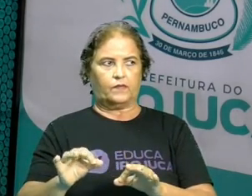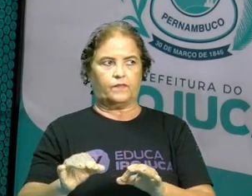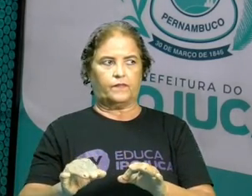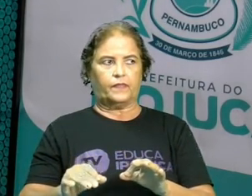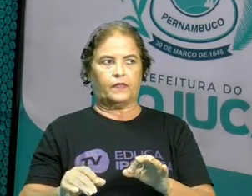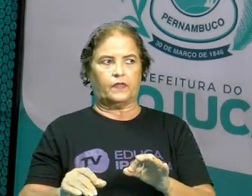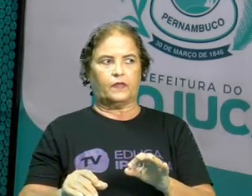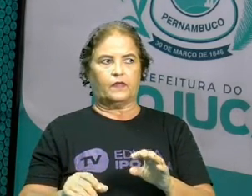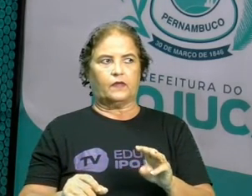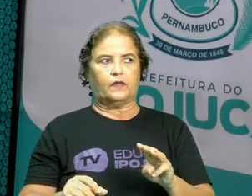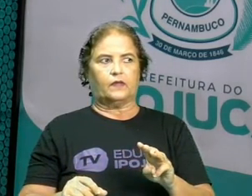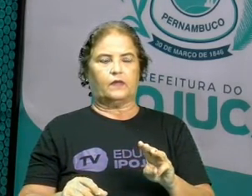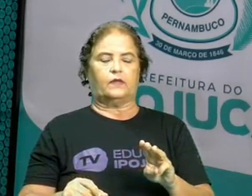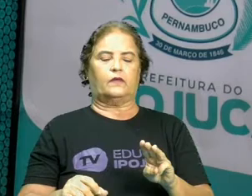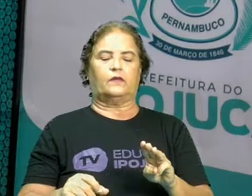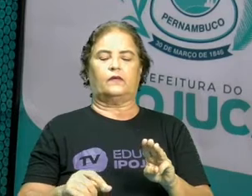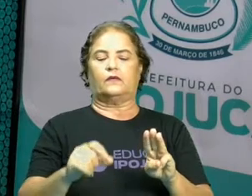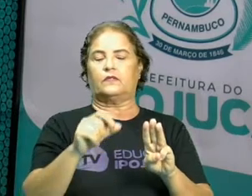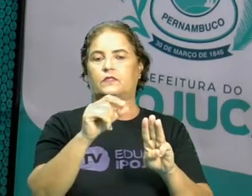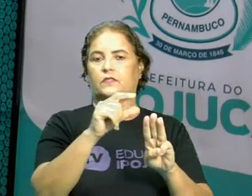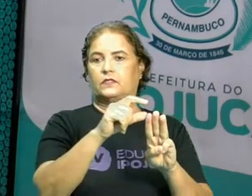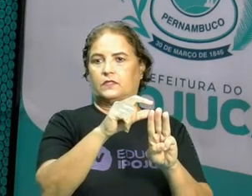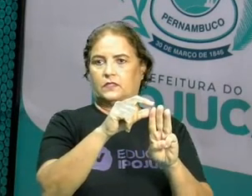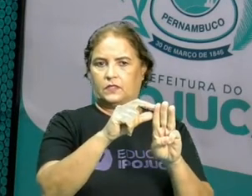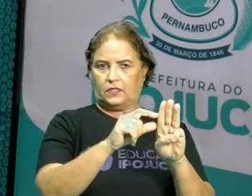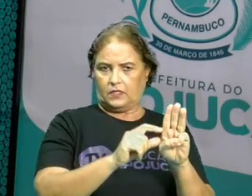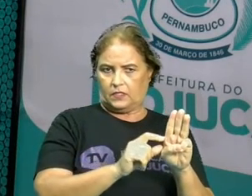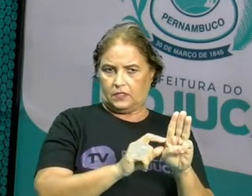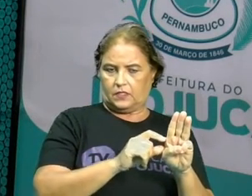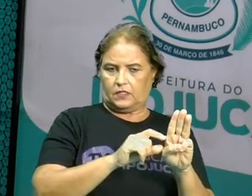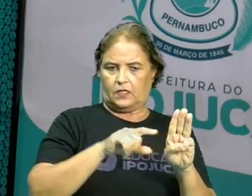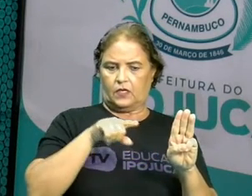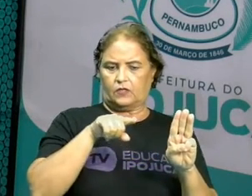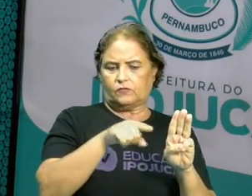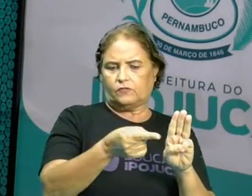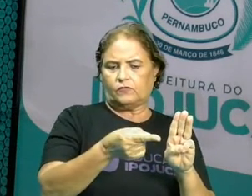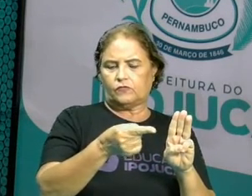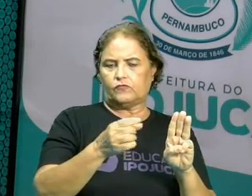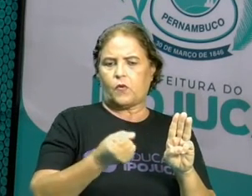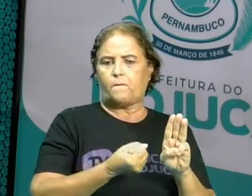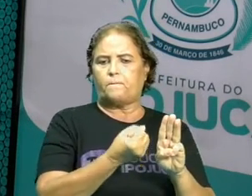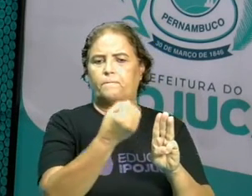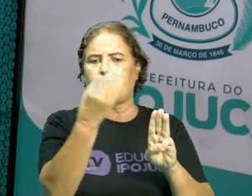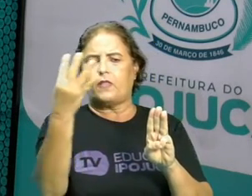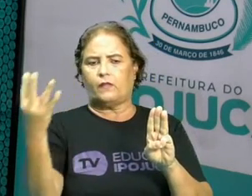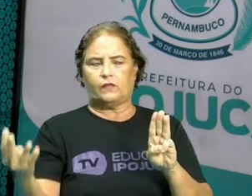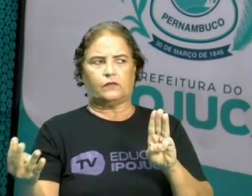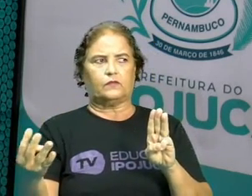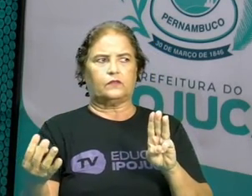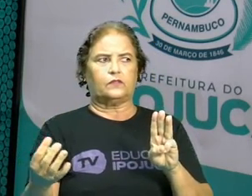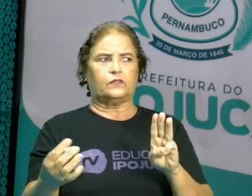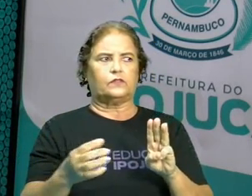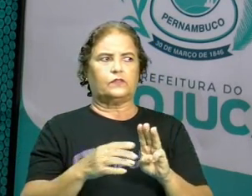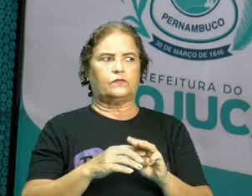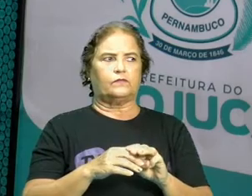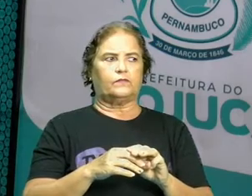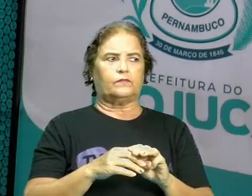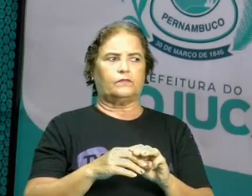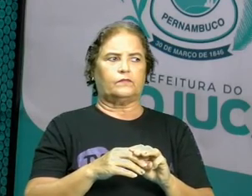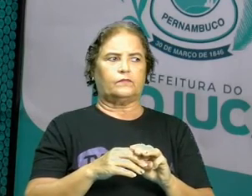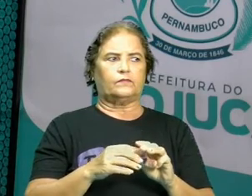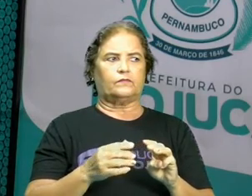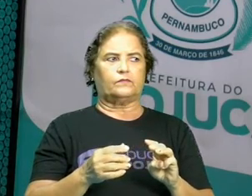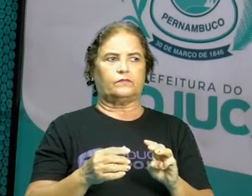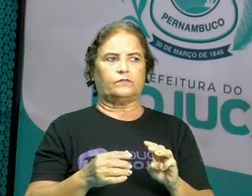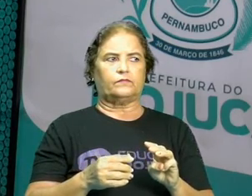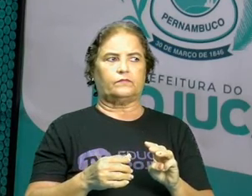centena dos milhões, tá certo? 105 milhões, então aqui chegou numa centena, 25